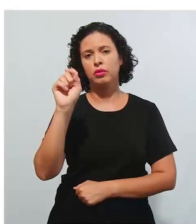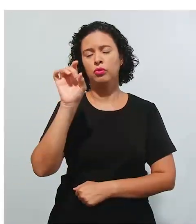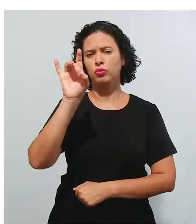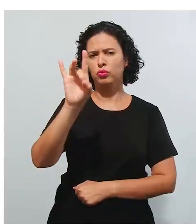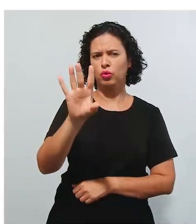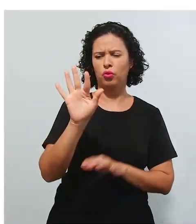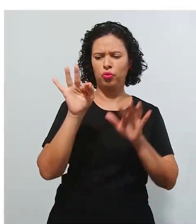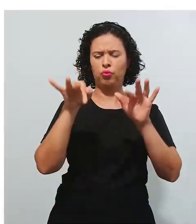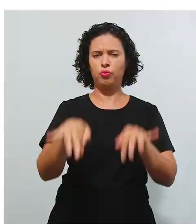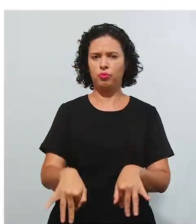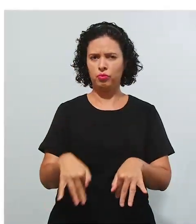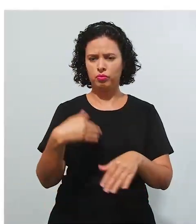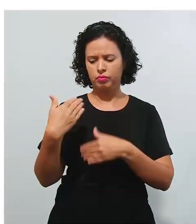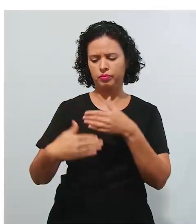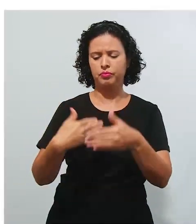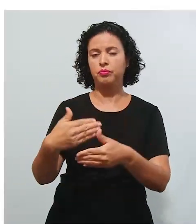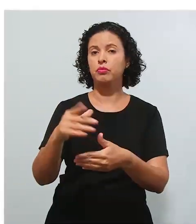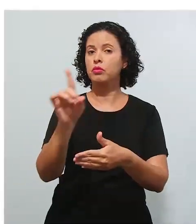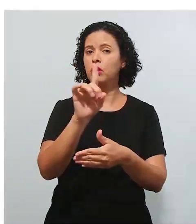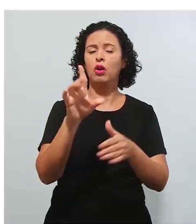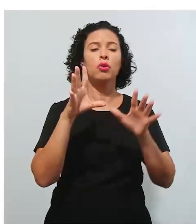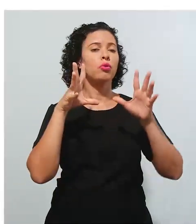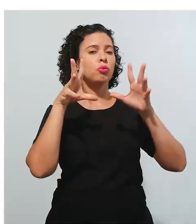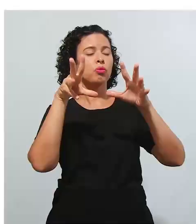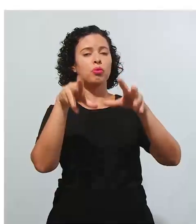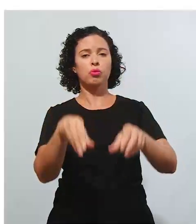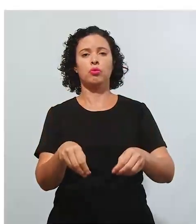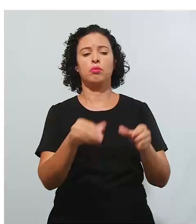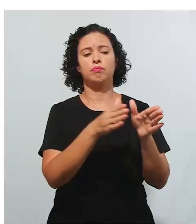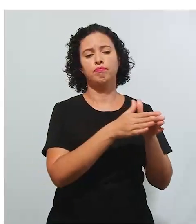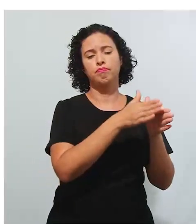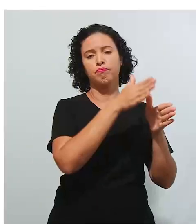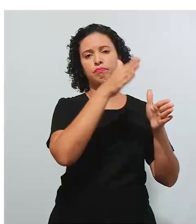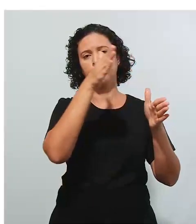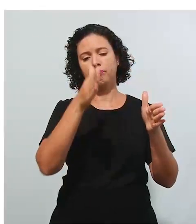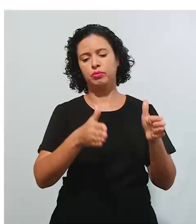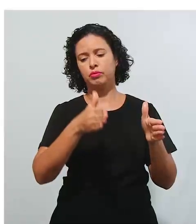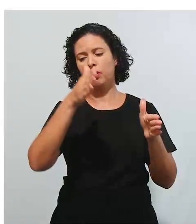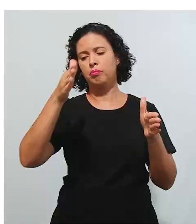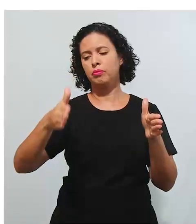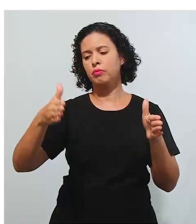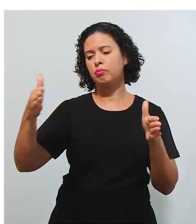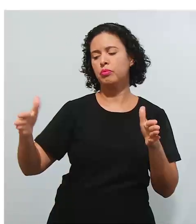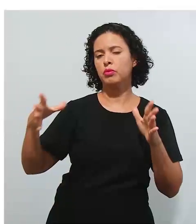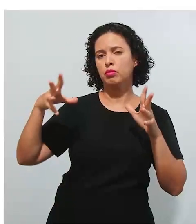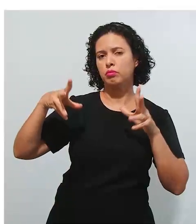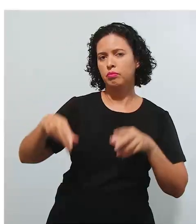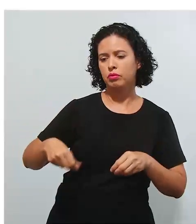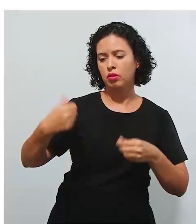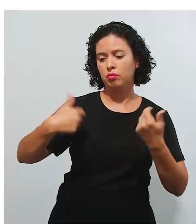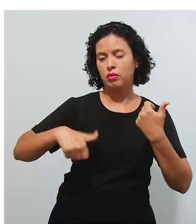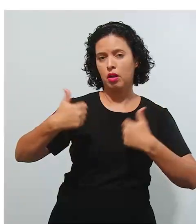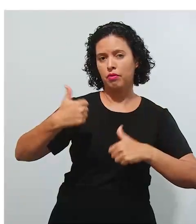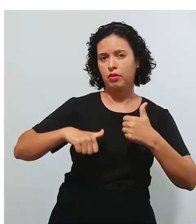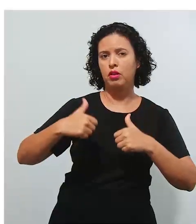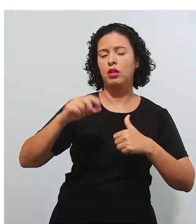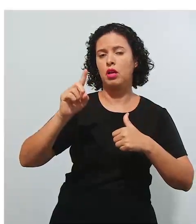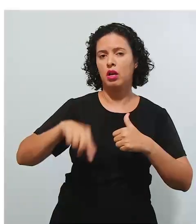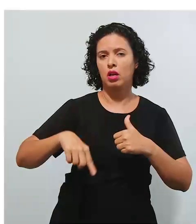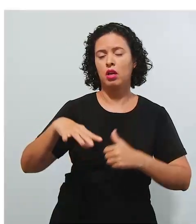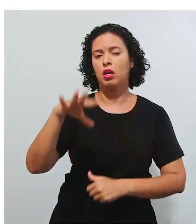somente ao final do processo, mas em todos os momentos do ciclo das políticas. Constitui uma fonte